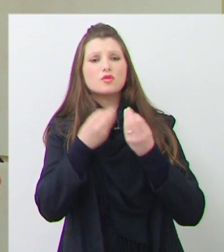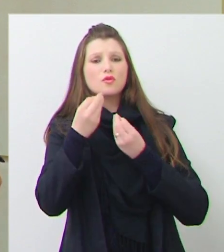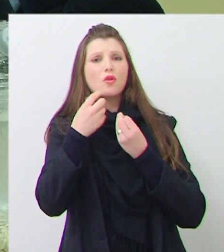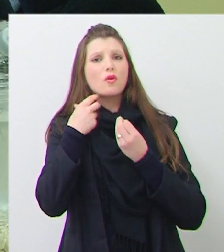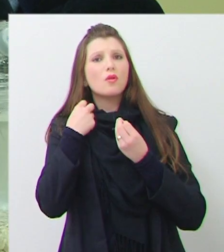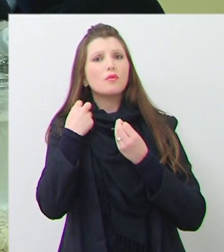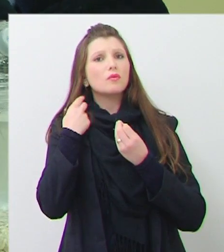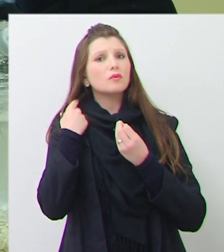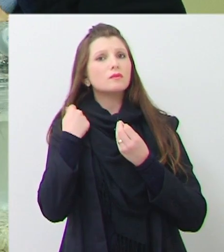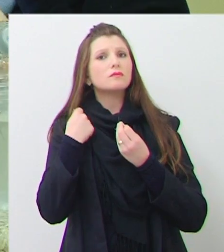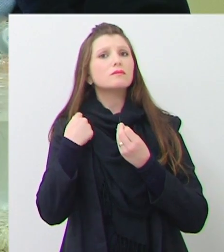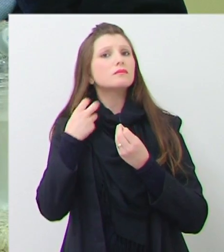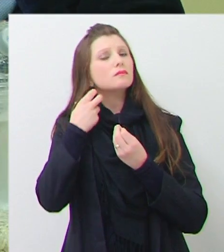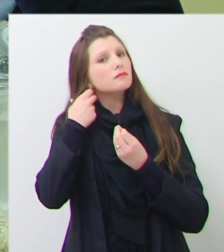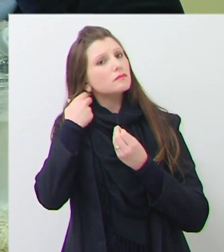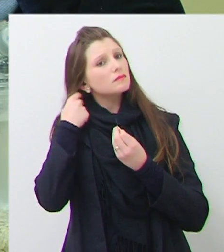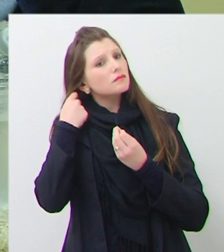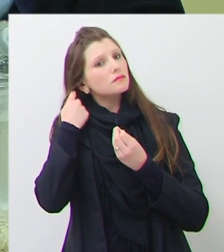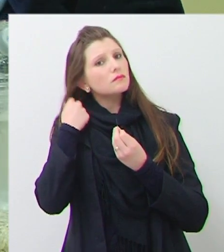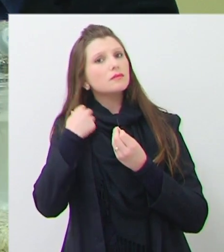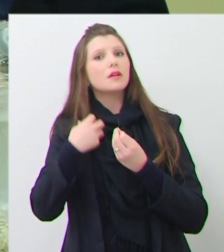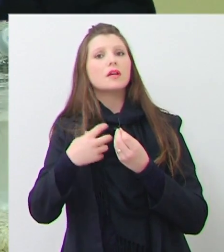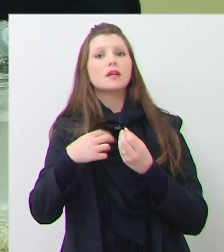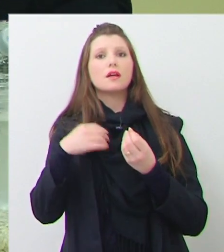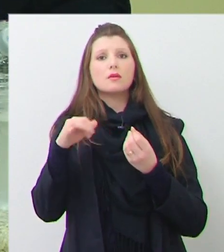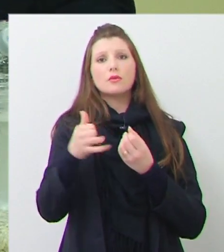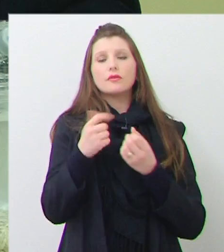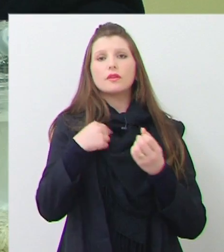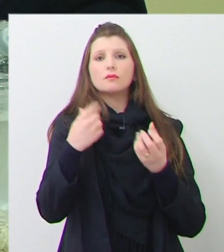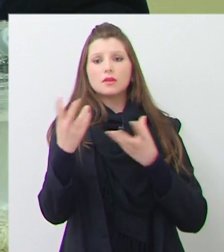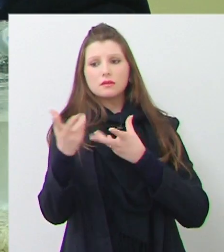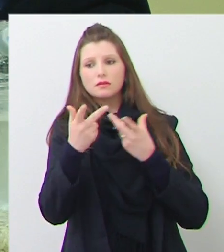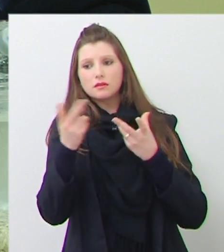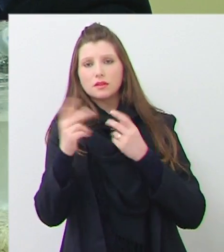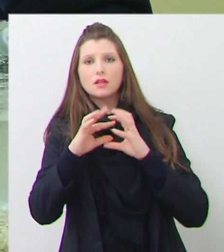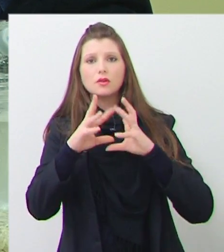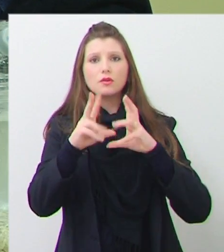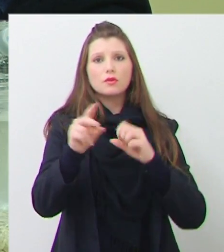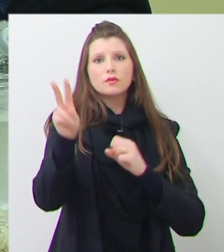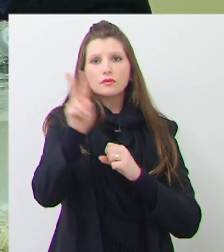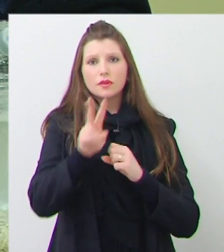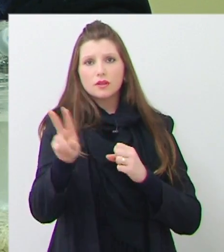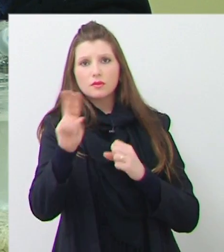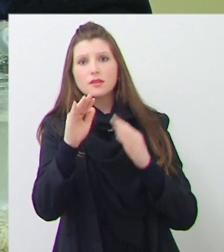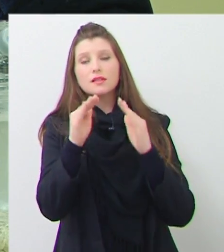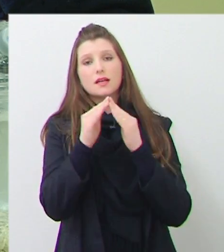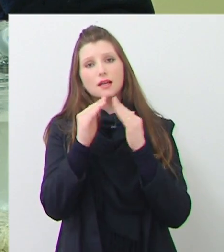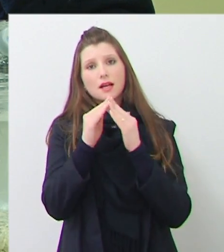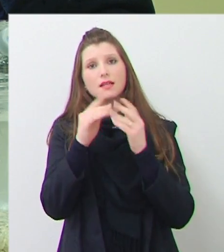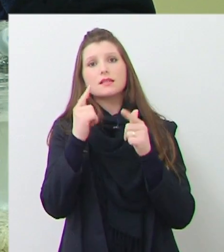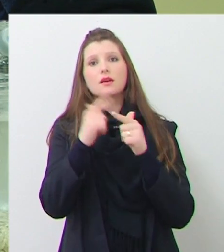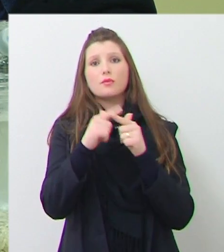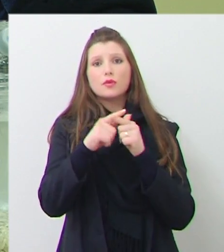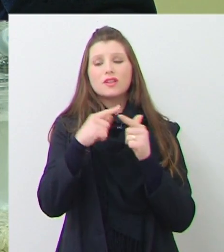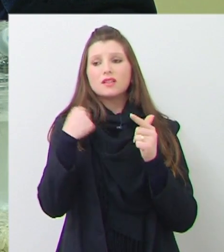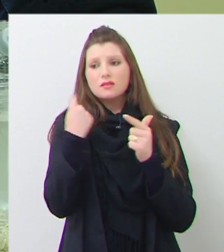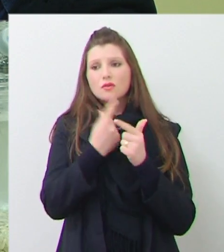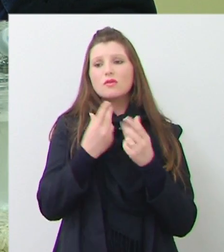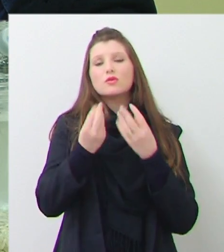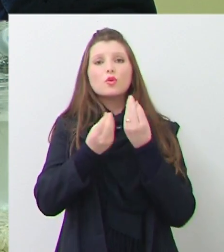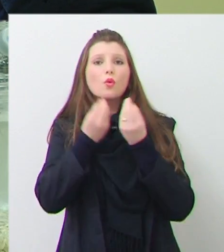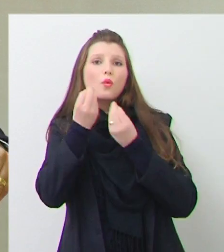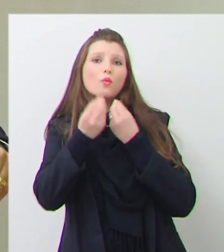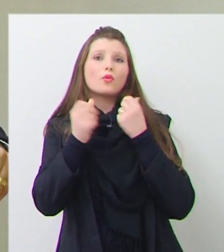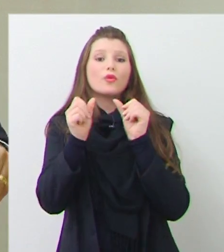para convidar todos os vereadores dessa casa, porque é uma luta que nós podemos e, se Deus quiser, a partir de amanhã faremos